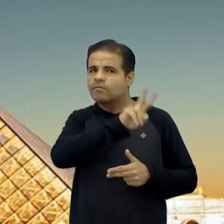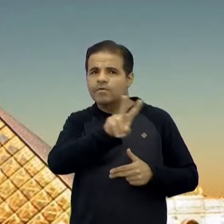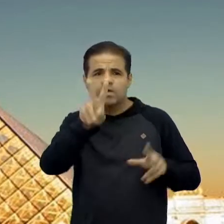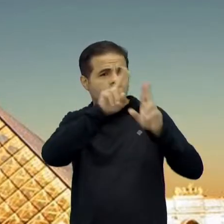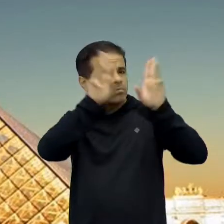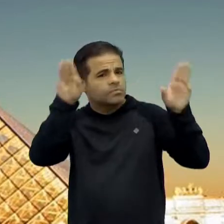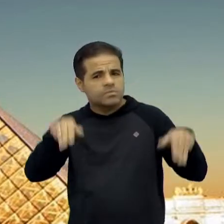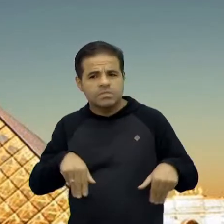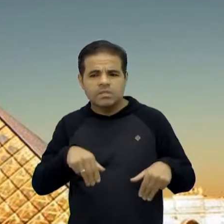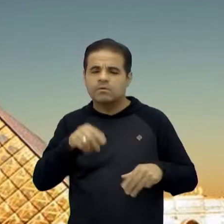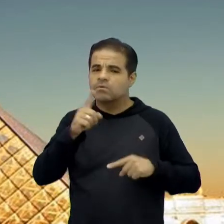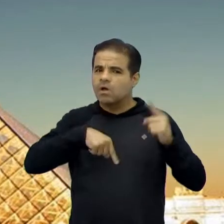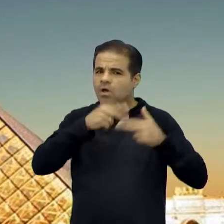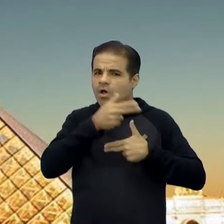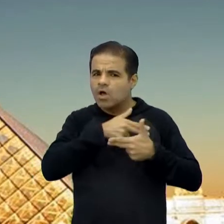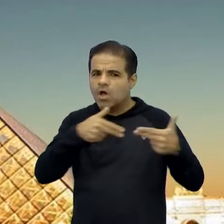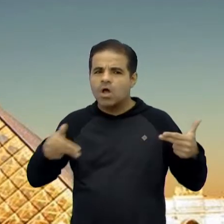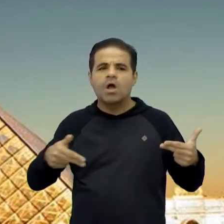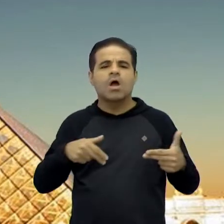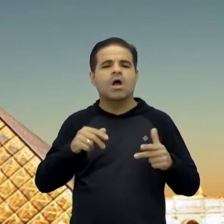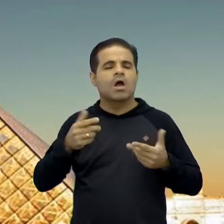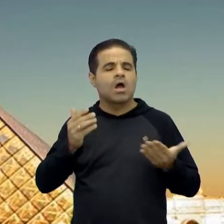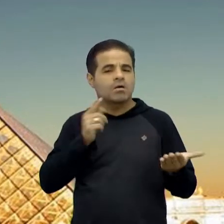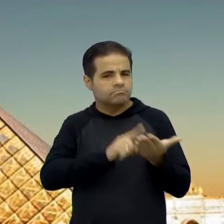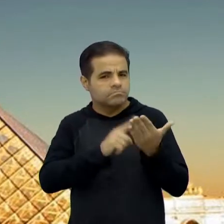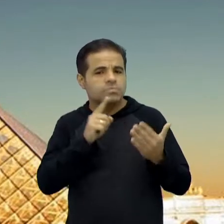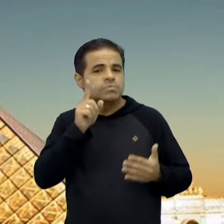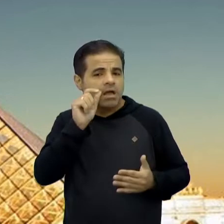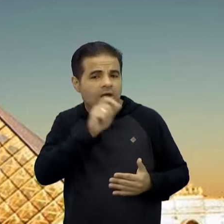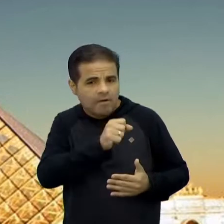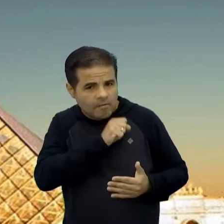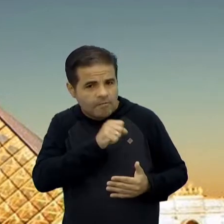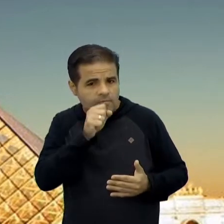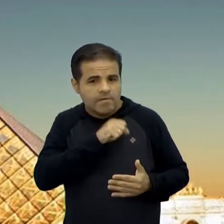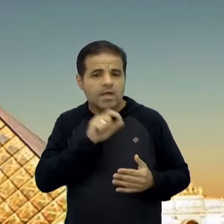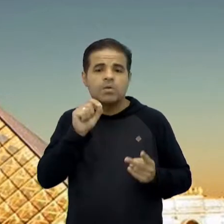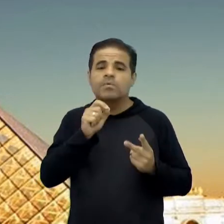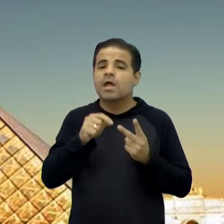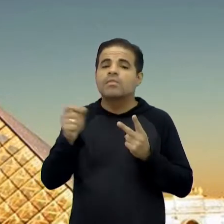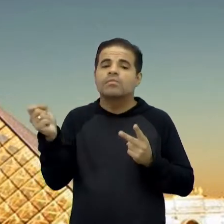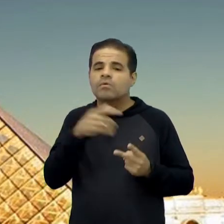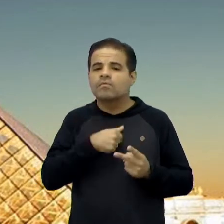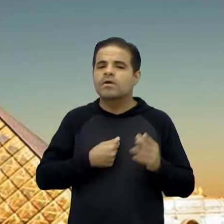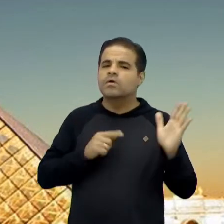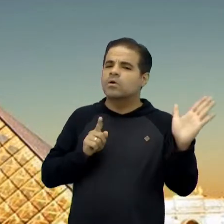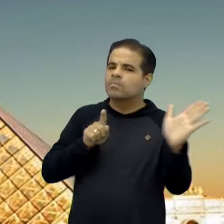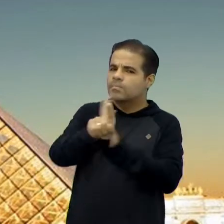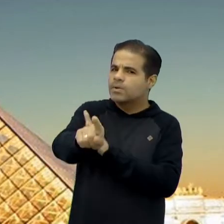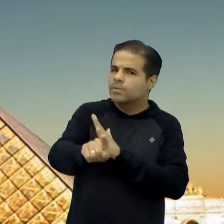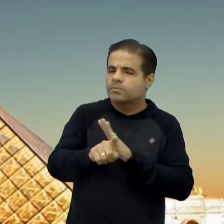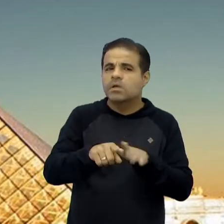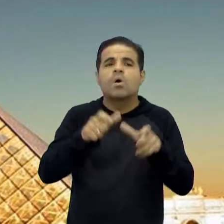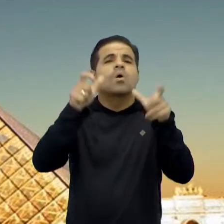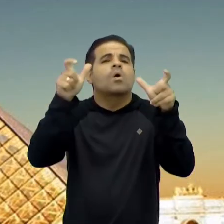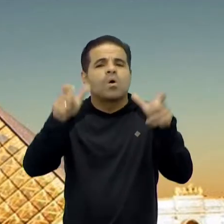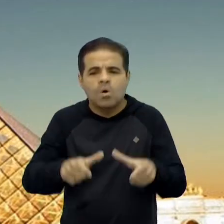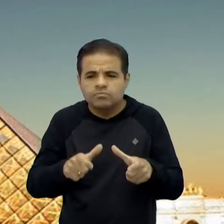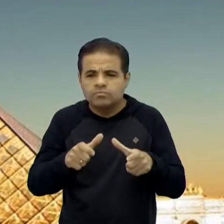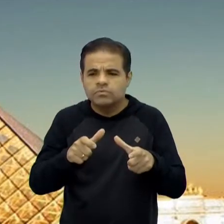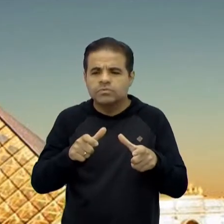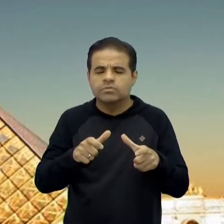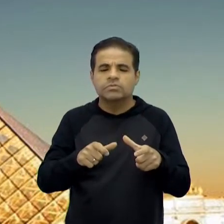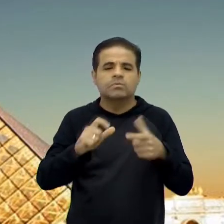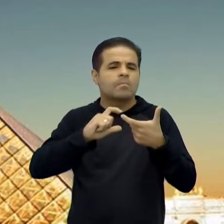grandes novidades, que é esse paradoxo entre, olha, o que é velho e o que é novo. E aí eu pergunto, né, puxa, onde cabe